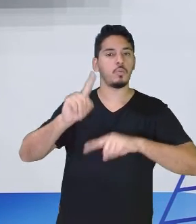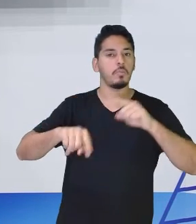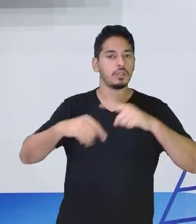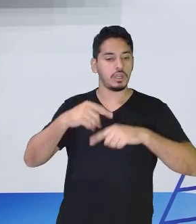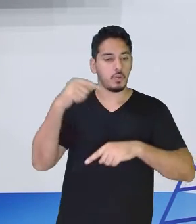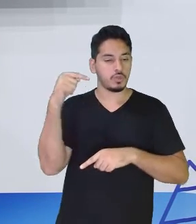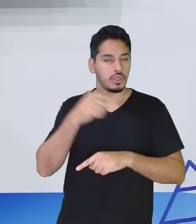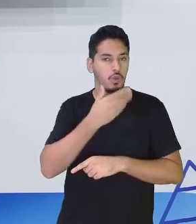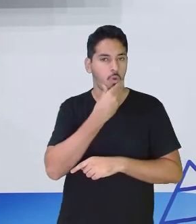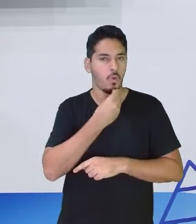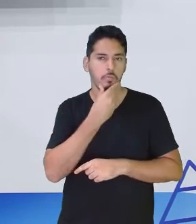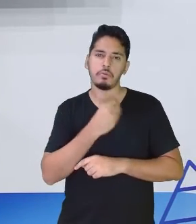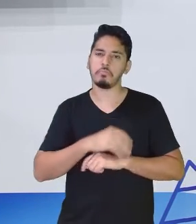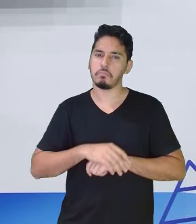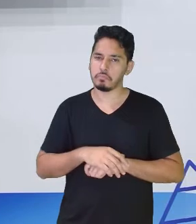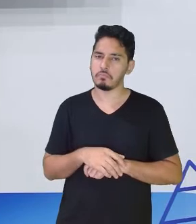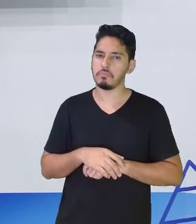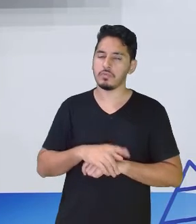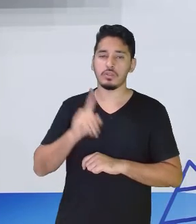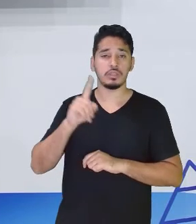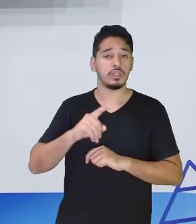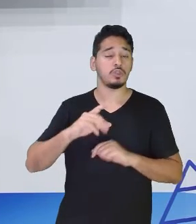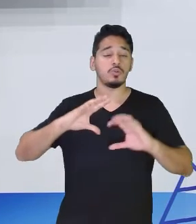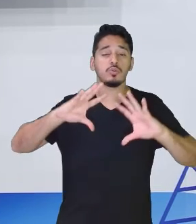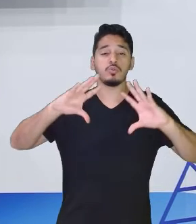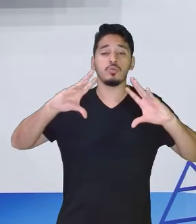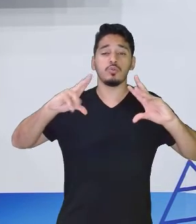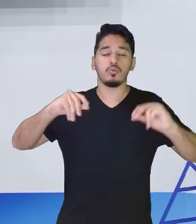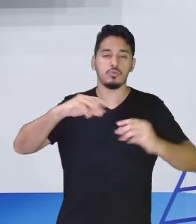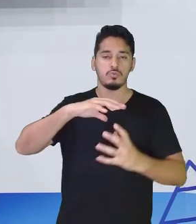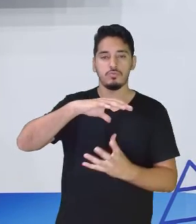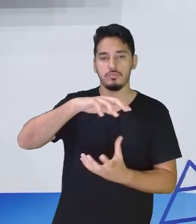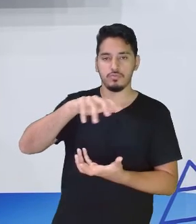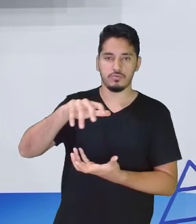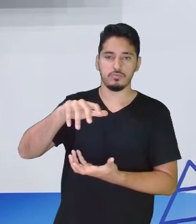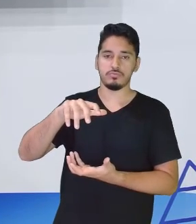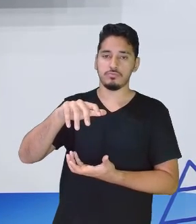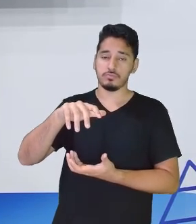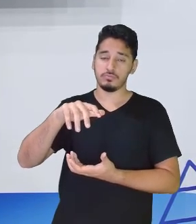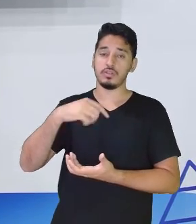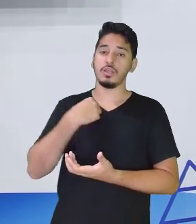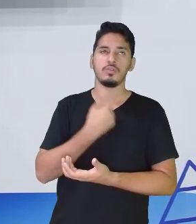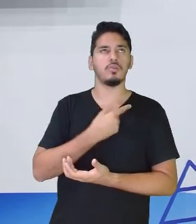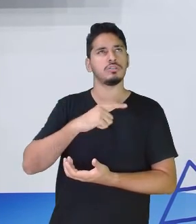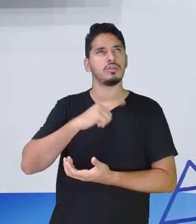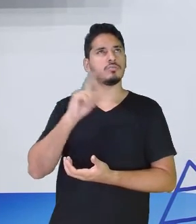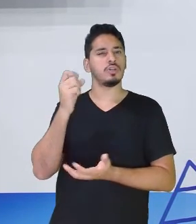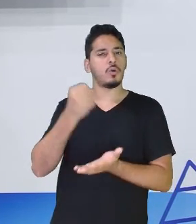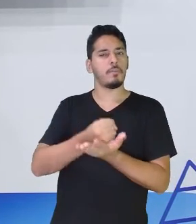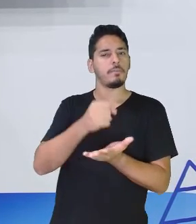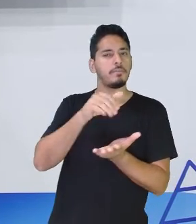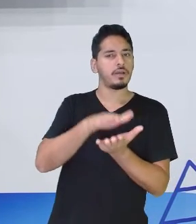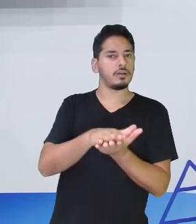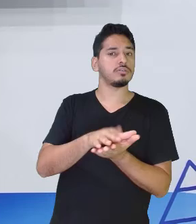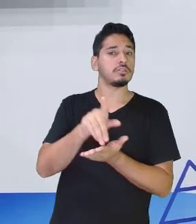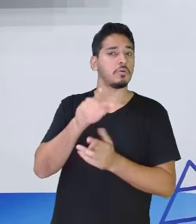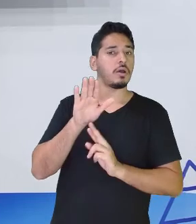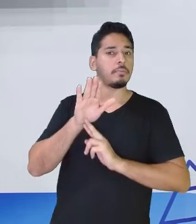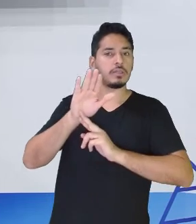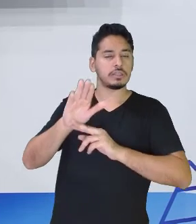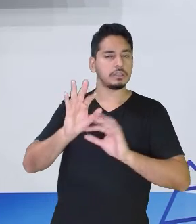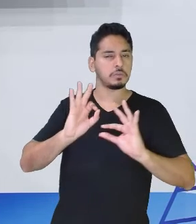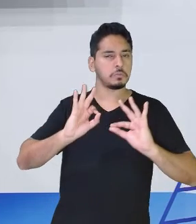as produções dele, gente, é encontrado no mundo inteiro, né? E aqui nós temos o Marco Zero com uma